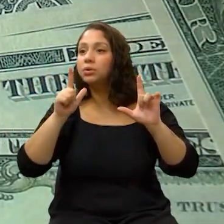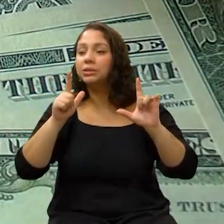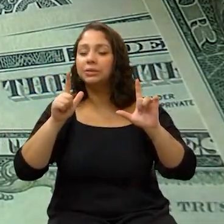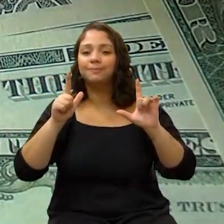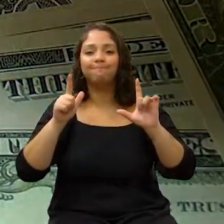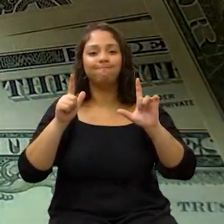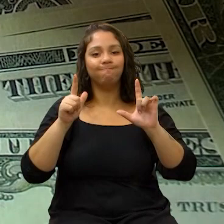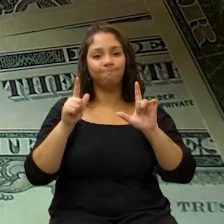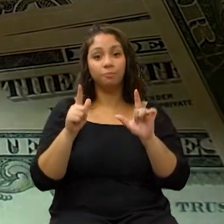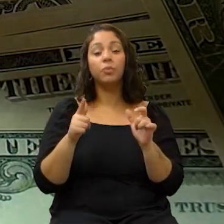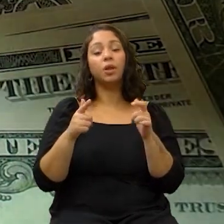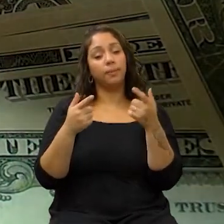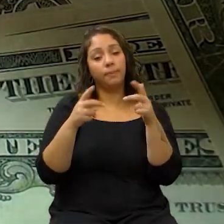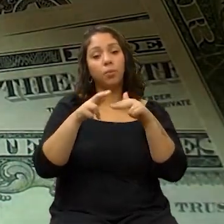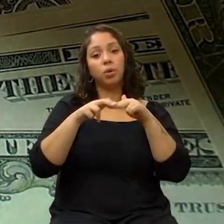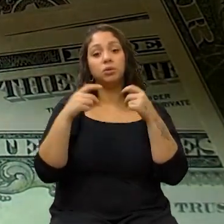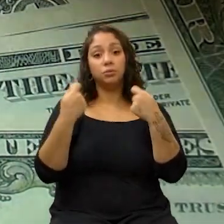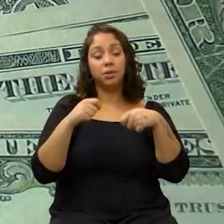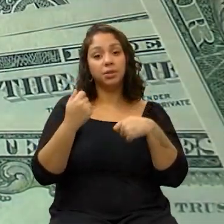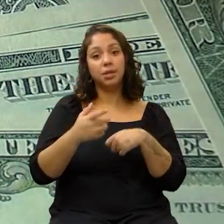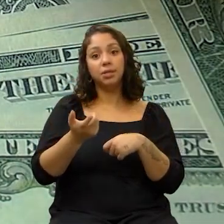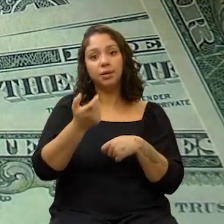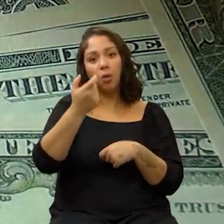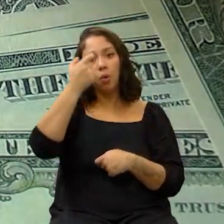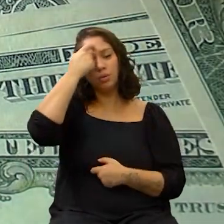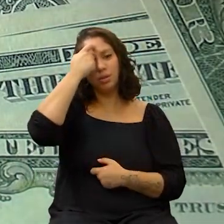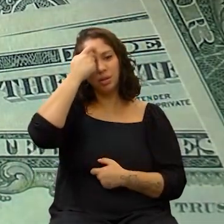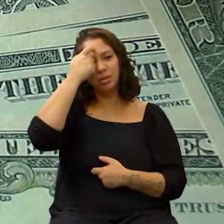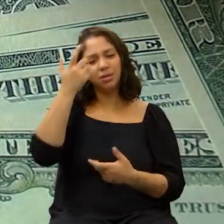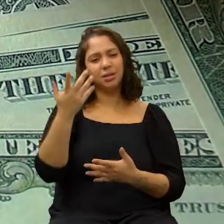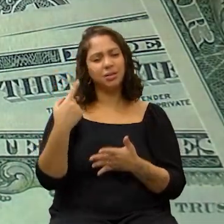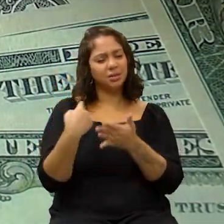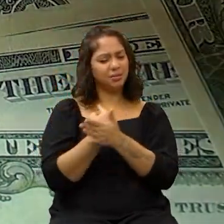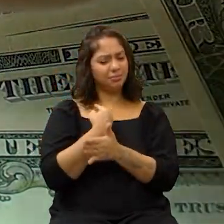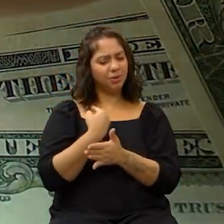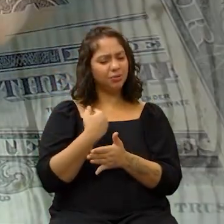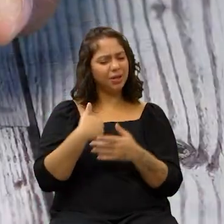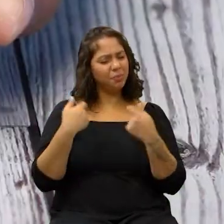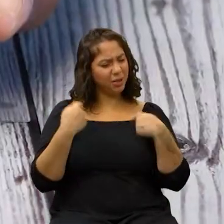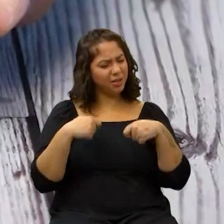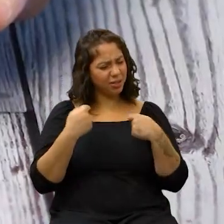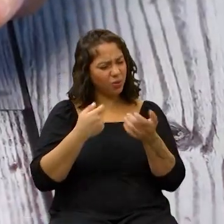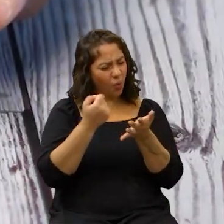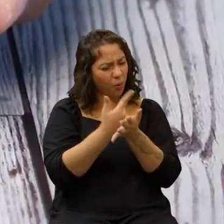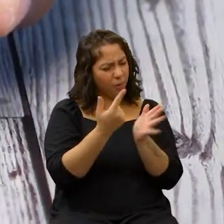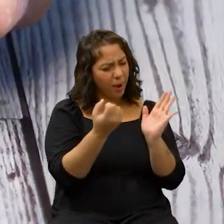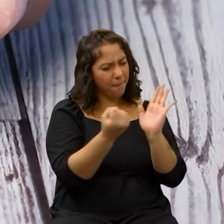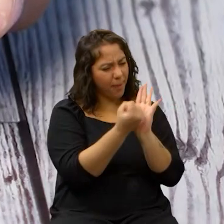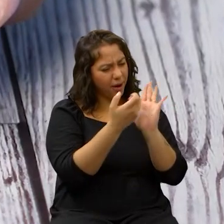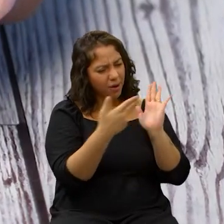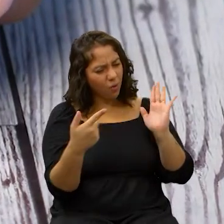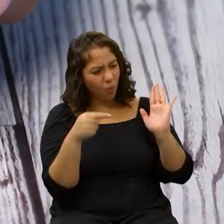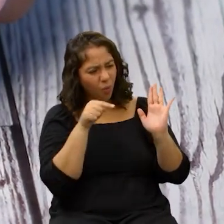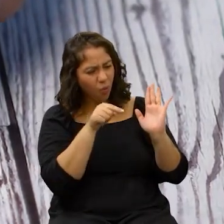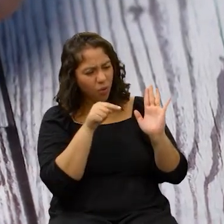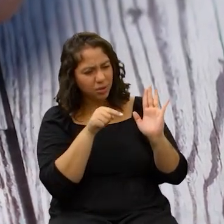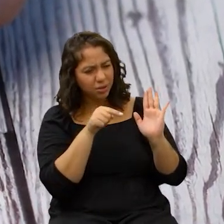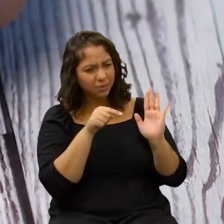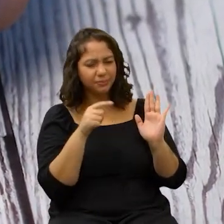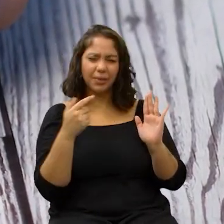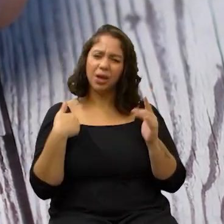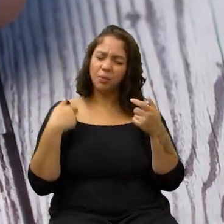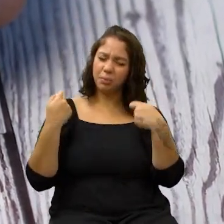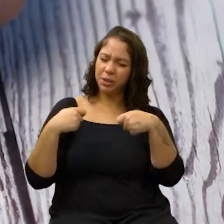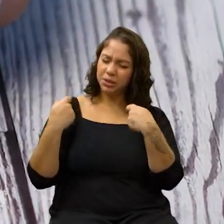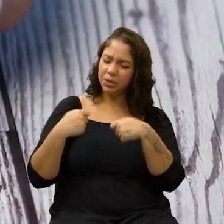felicidade. Então as pessoas precisam se conscientizar. Será que eu preciso mesmo comprar aquela marca que está sendo anunciada? Será que eu vou